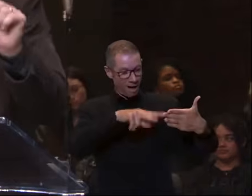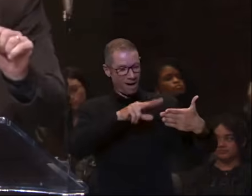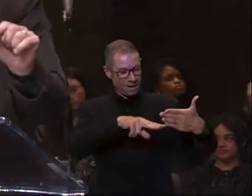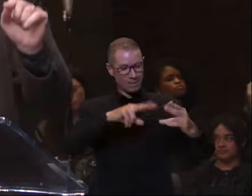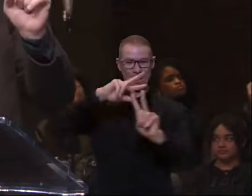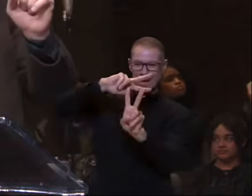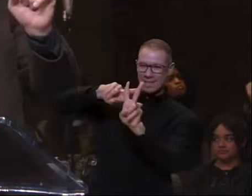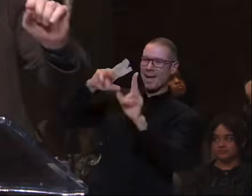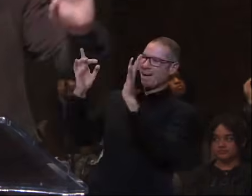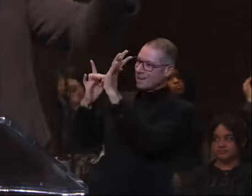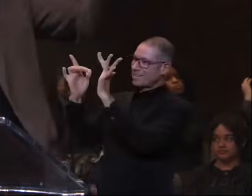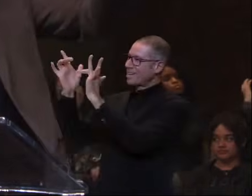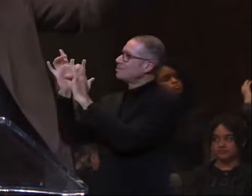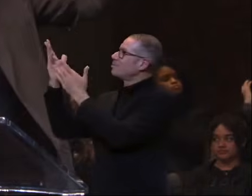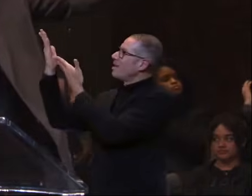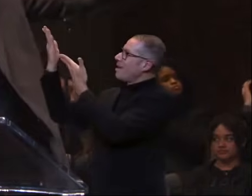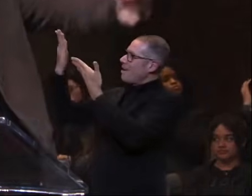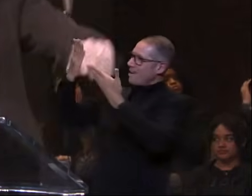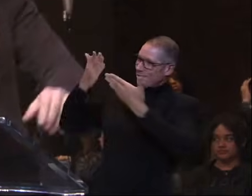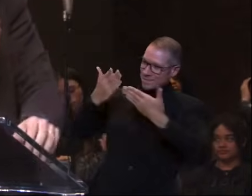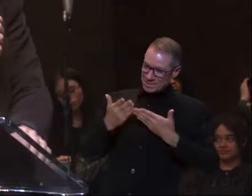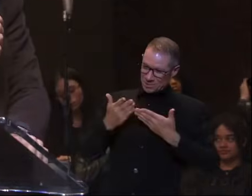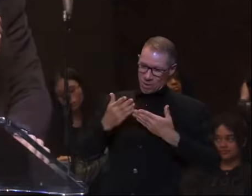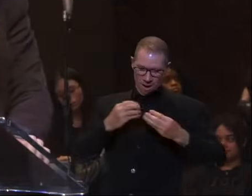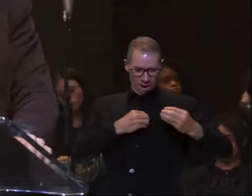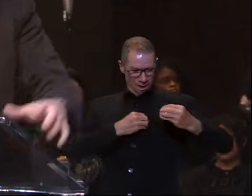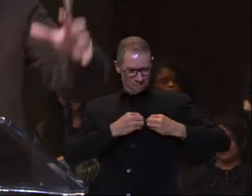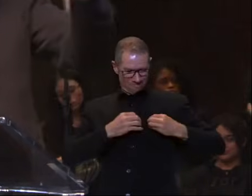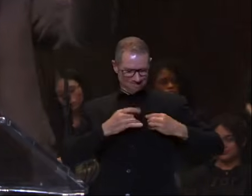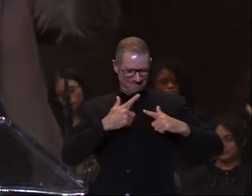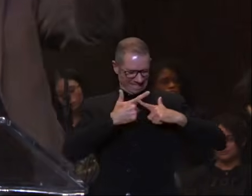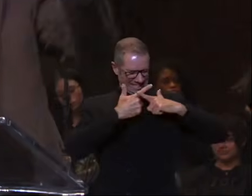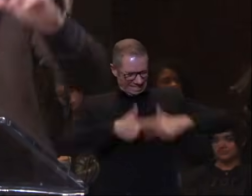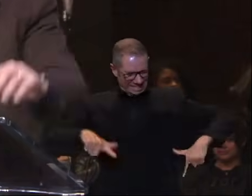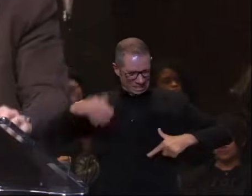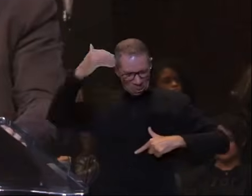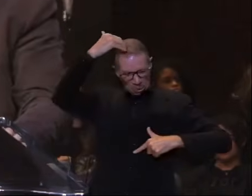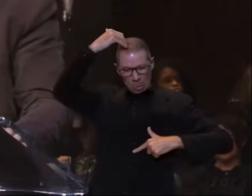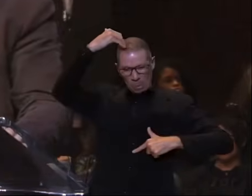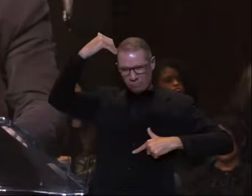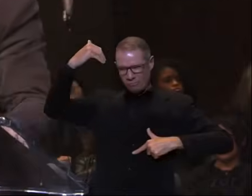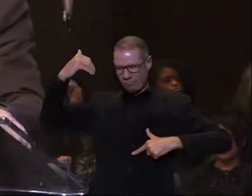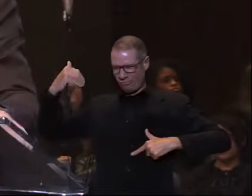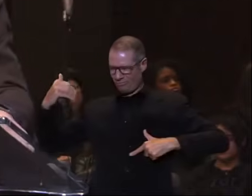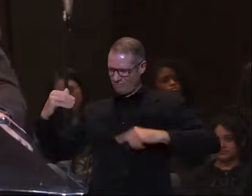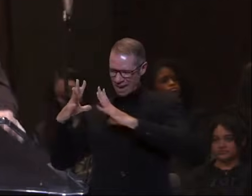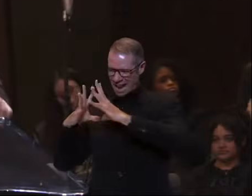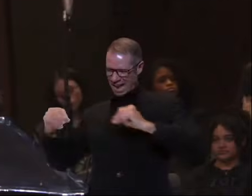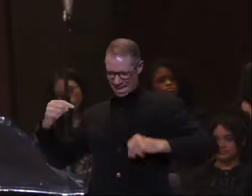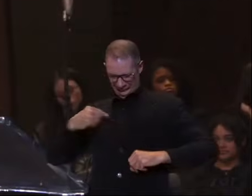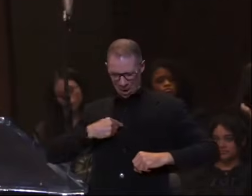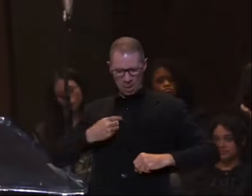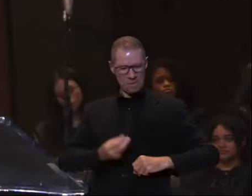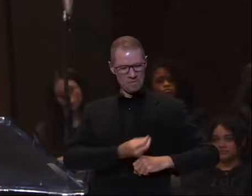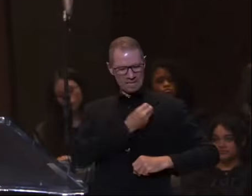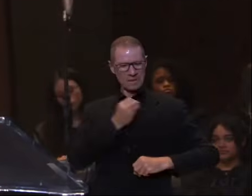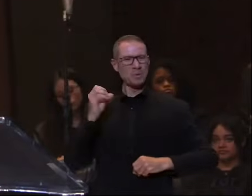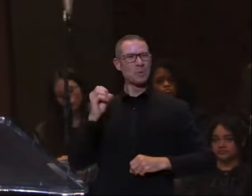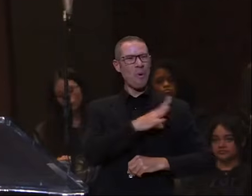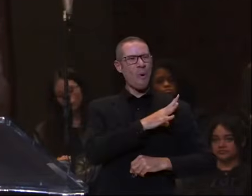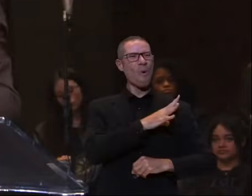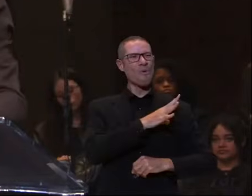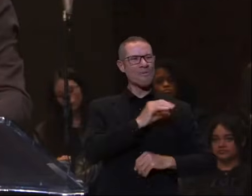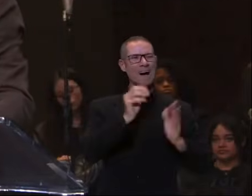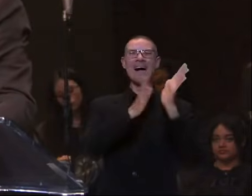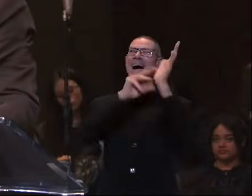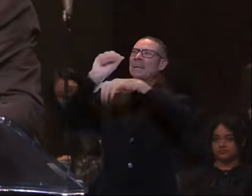cadeia, Jesus me visitou, Ele levou embora as minhas culpas. Eu sou uma nova criatura, aleluia. Você